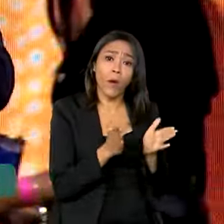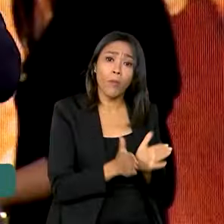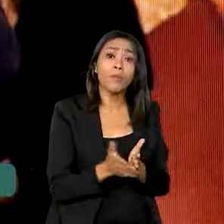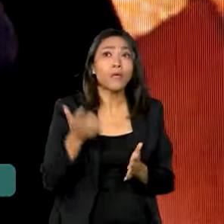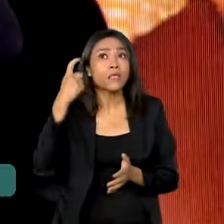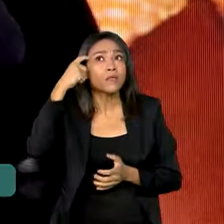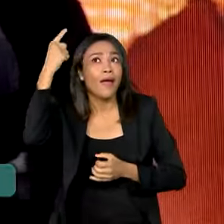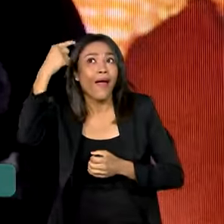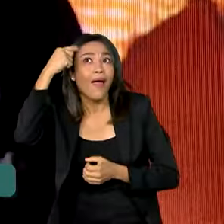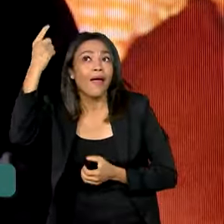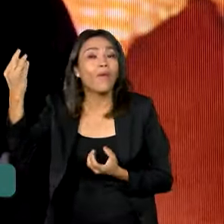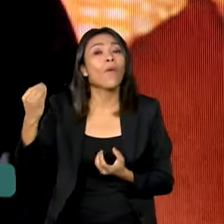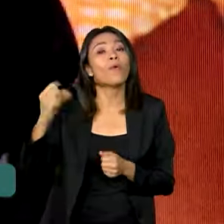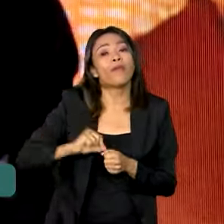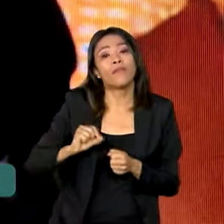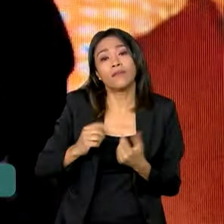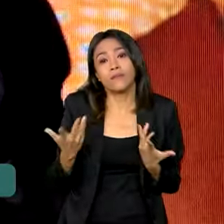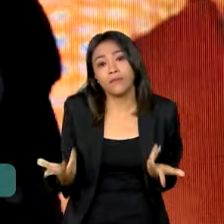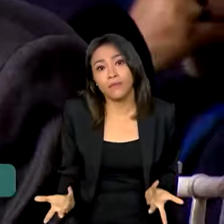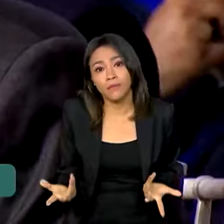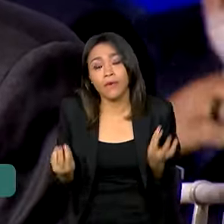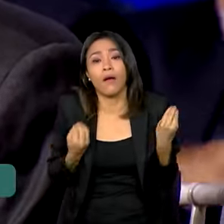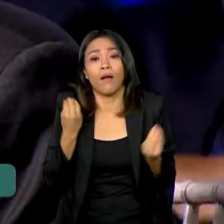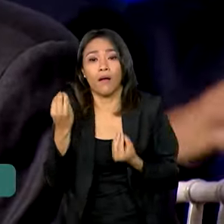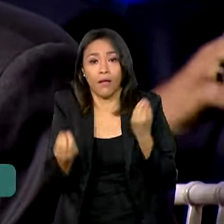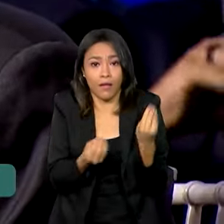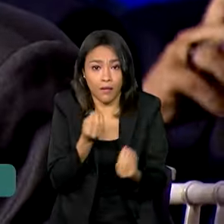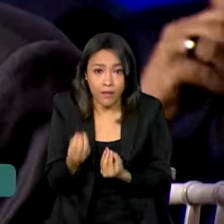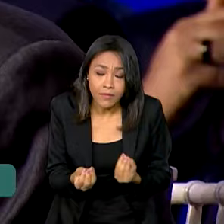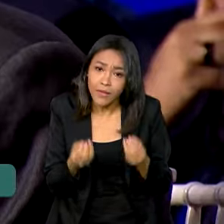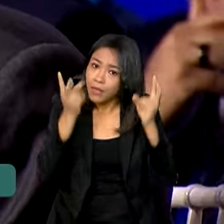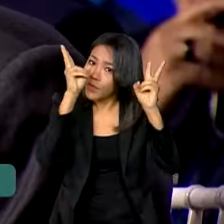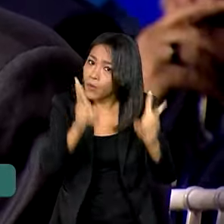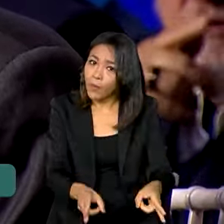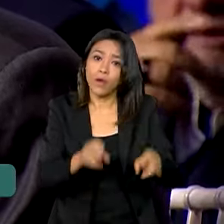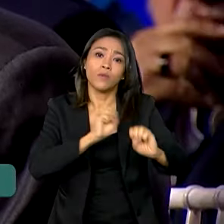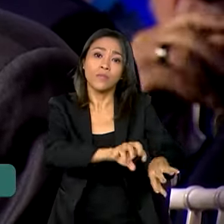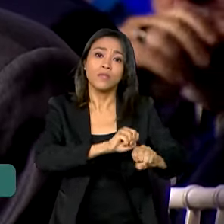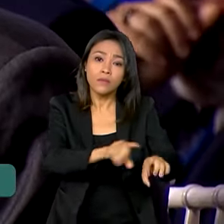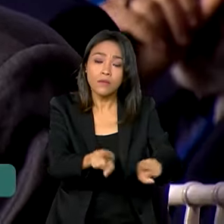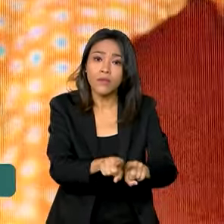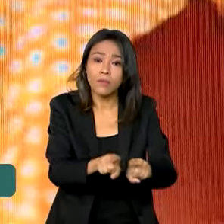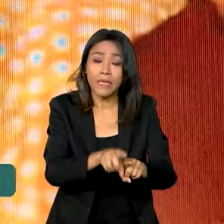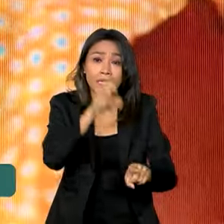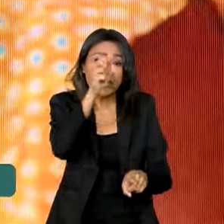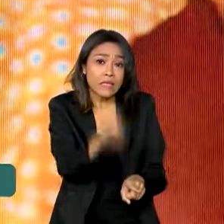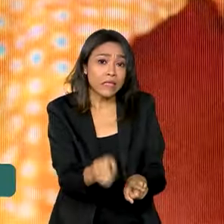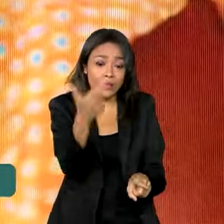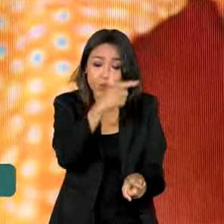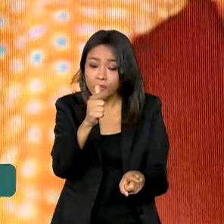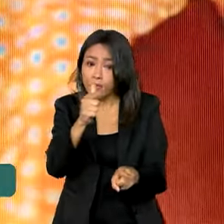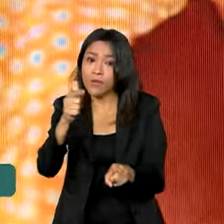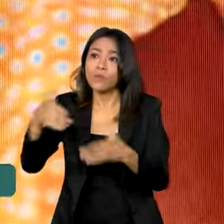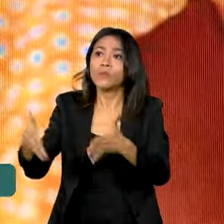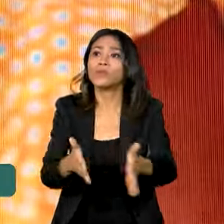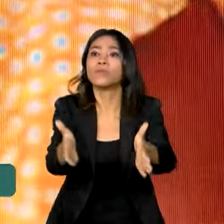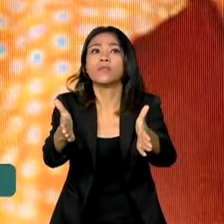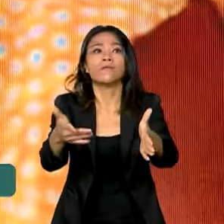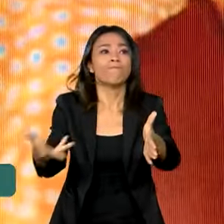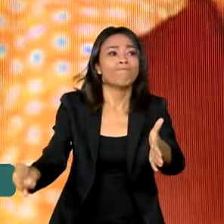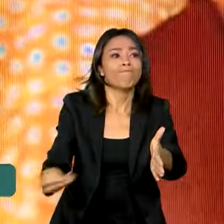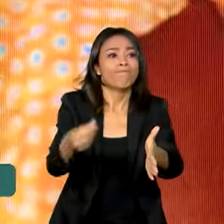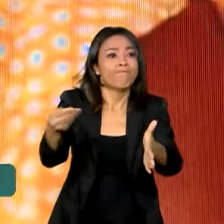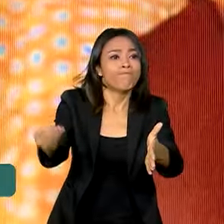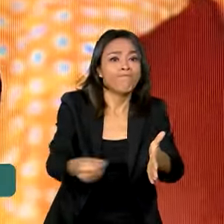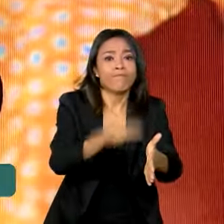fazer com a criatividade dela? O que ela vai fazer? Ou mesmo com a educação. Se ela não tiver um caminho,